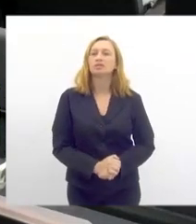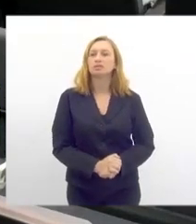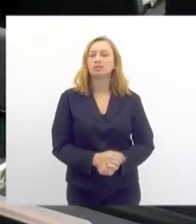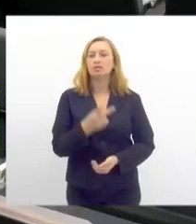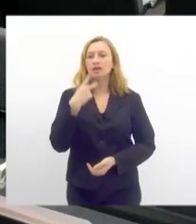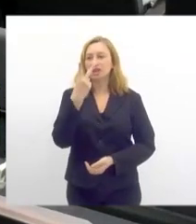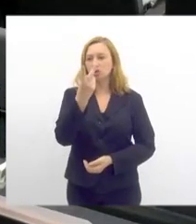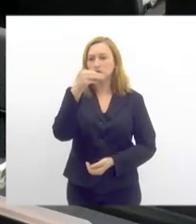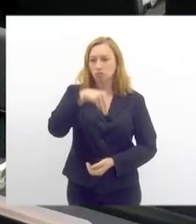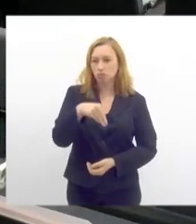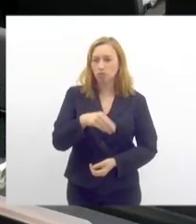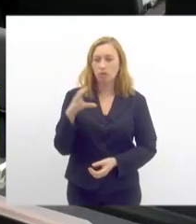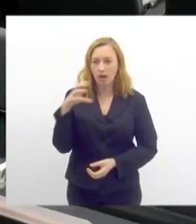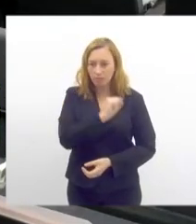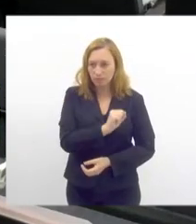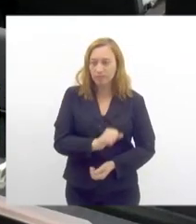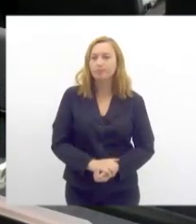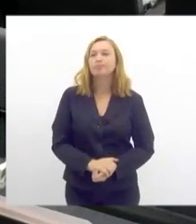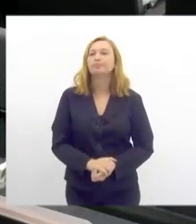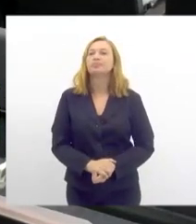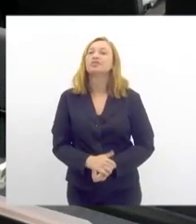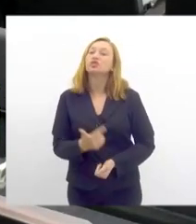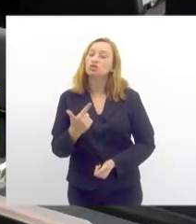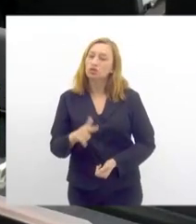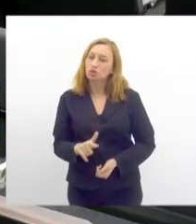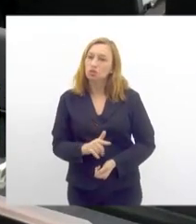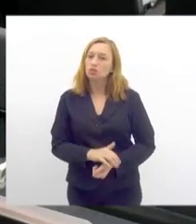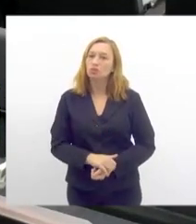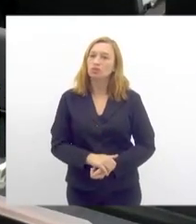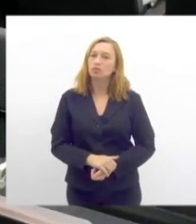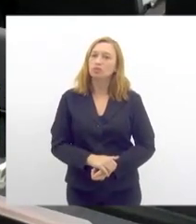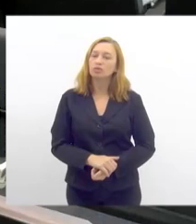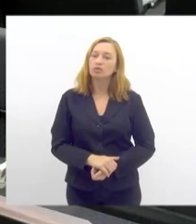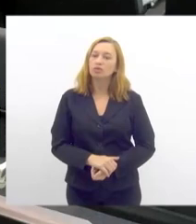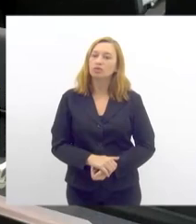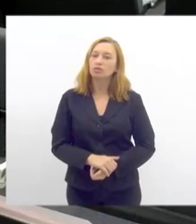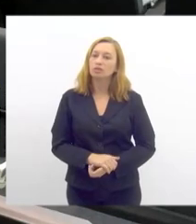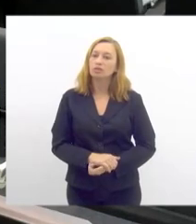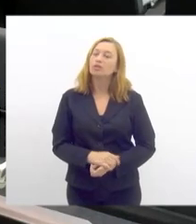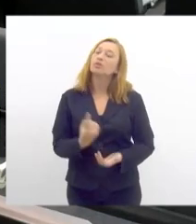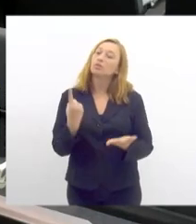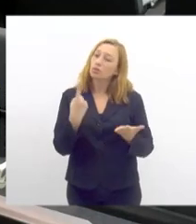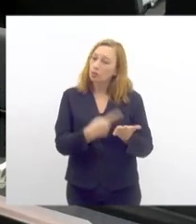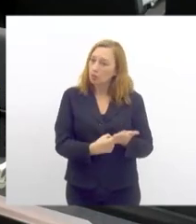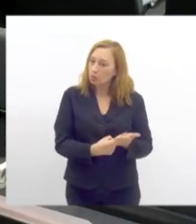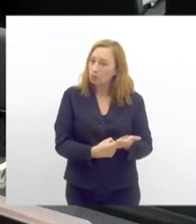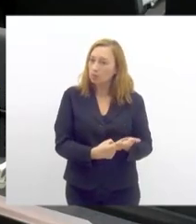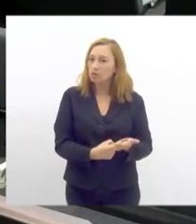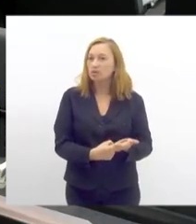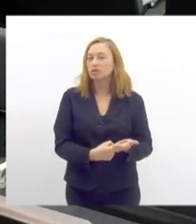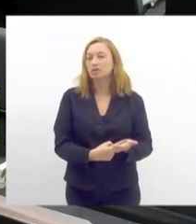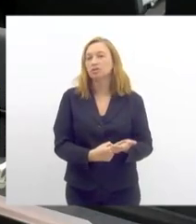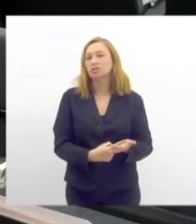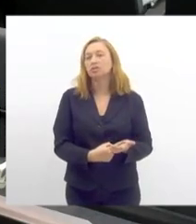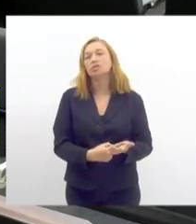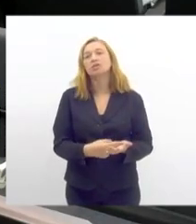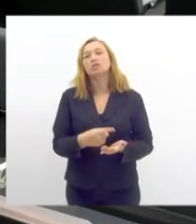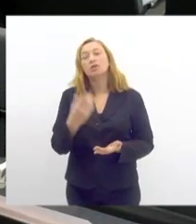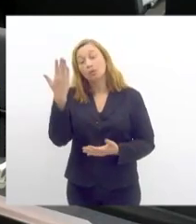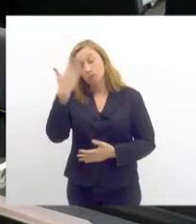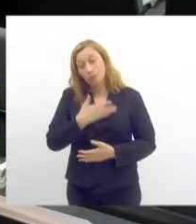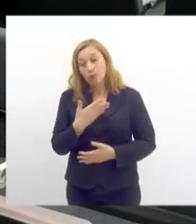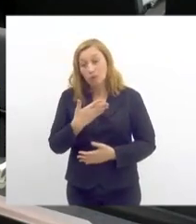2 minutos e, mais uma vez, dizer que a gente tem o compromisso, né, inclusive com dados, com